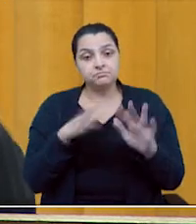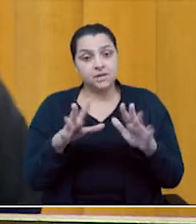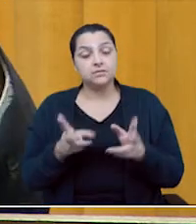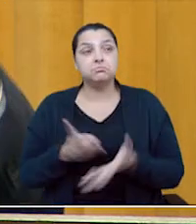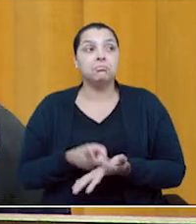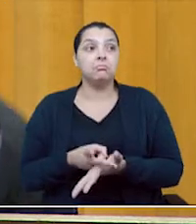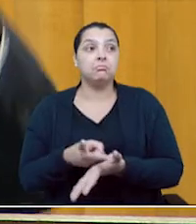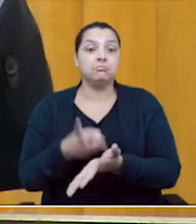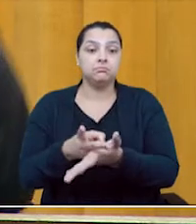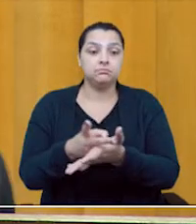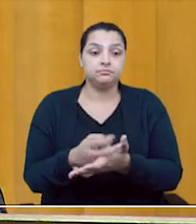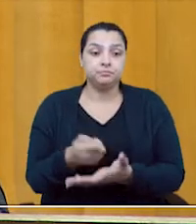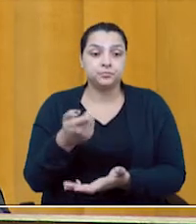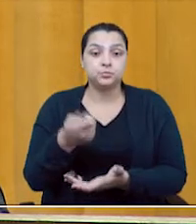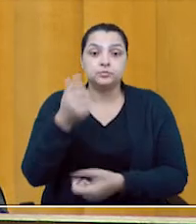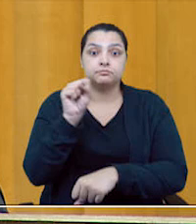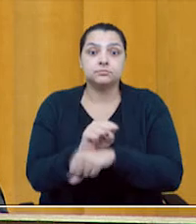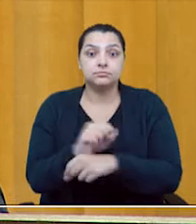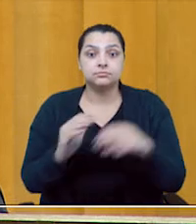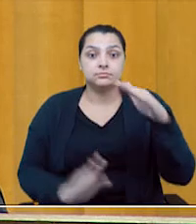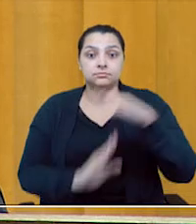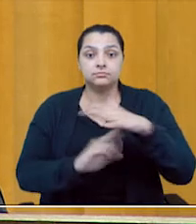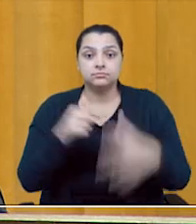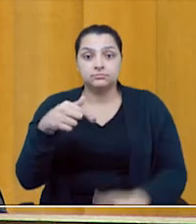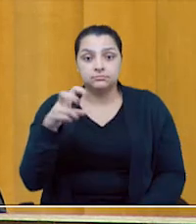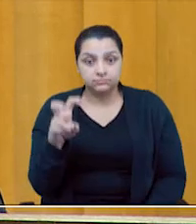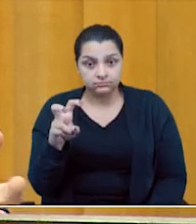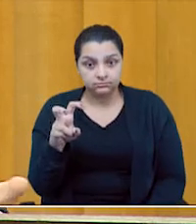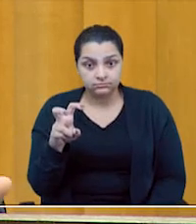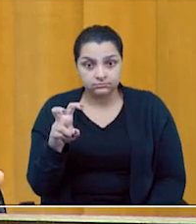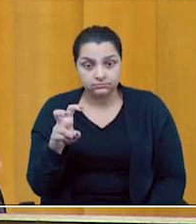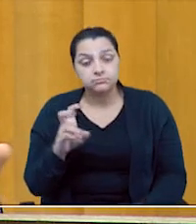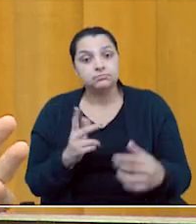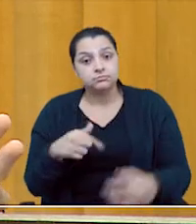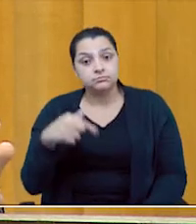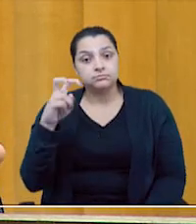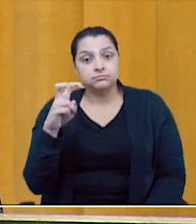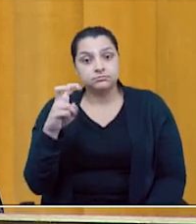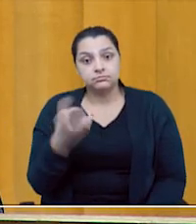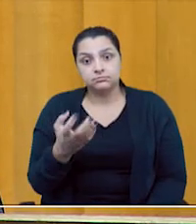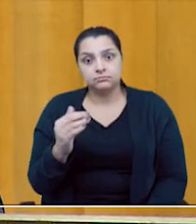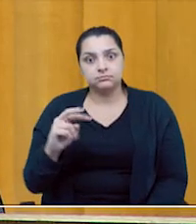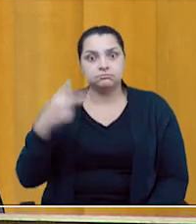quase imóveis até os 75, e talvez quando chega aos 75 já vai ser 85, não sei.